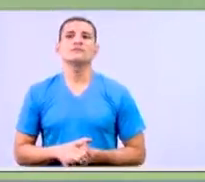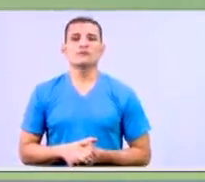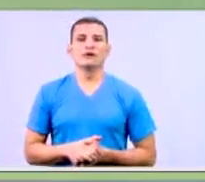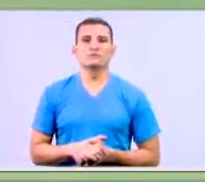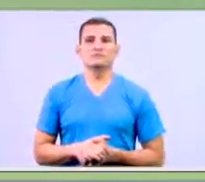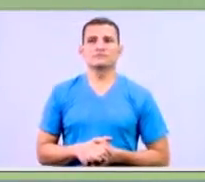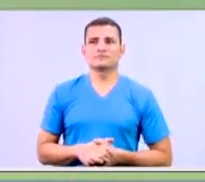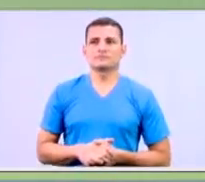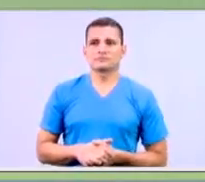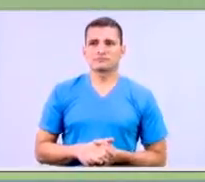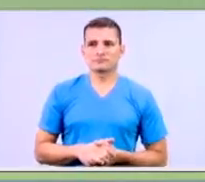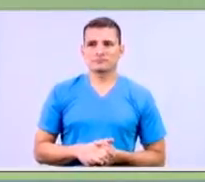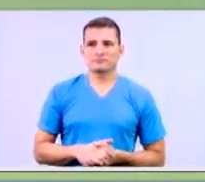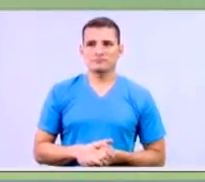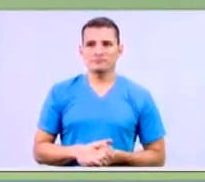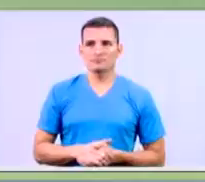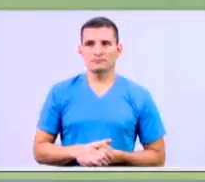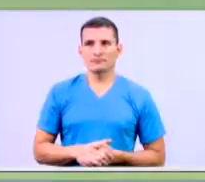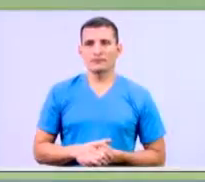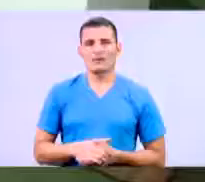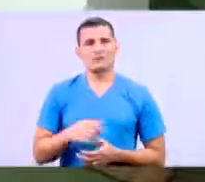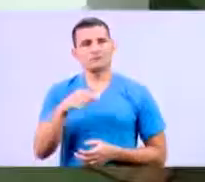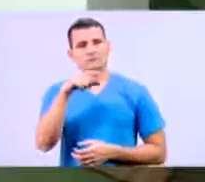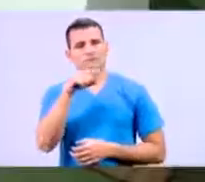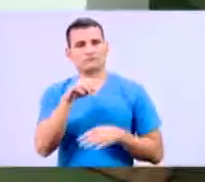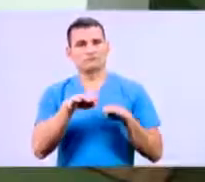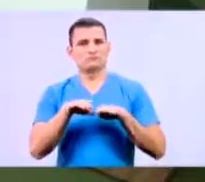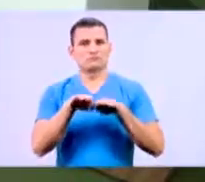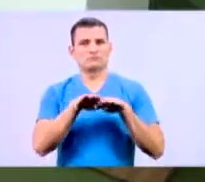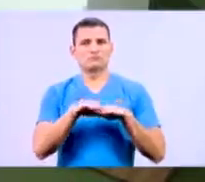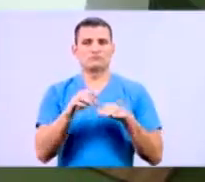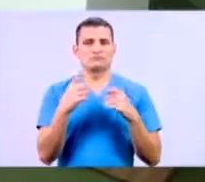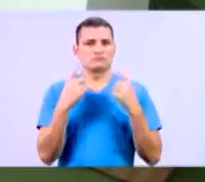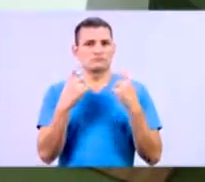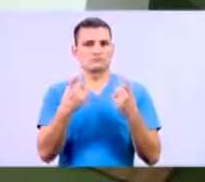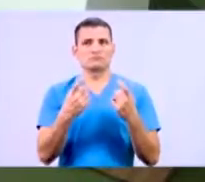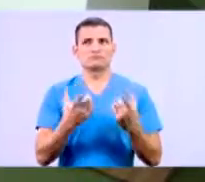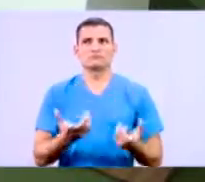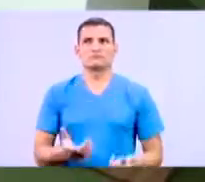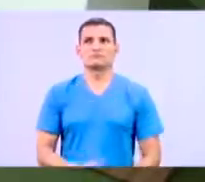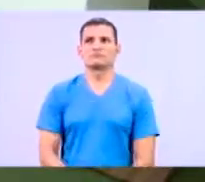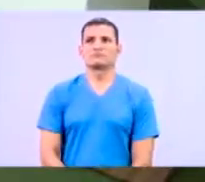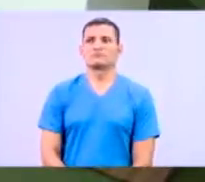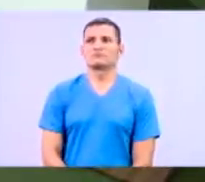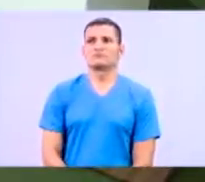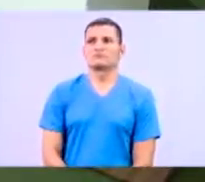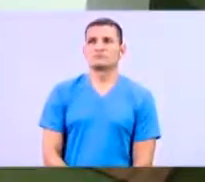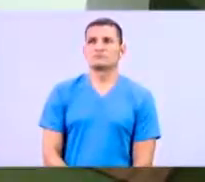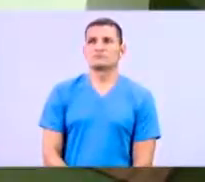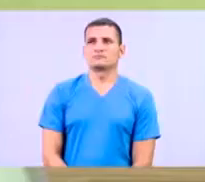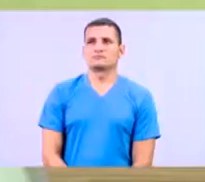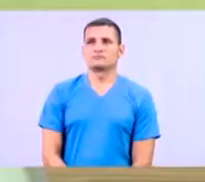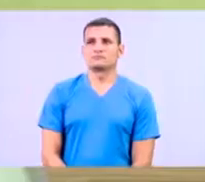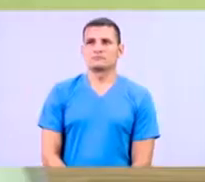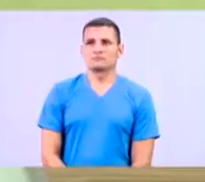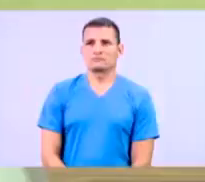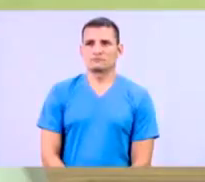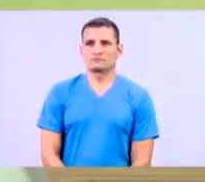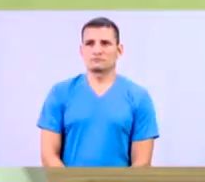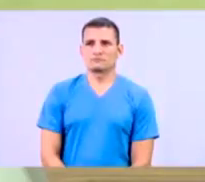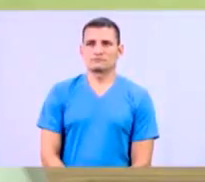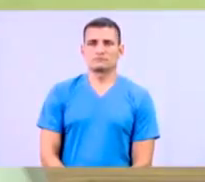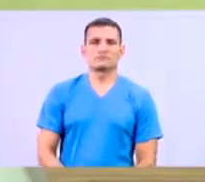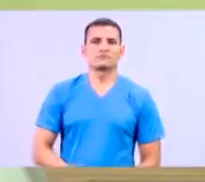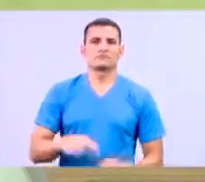multimodo. Professor, a aplicação desses padrões é bem interessante. Pode ilustrar para nós? Com certeza. Por exemplo, o cabo de